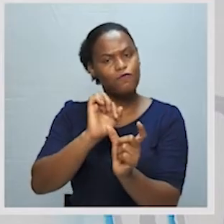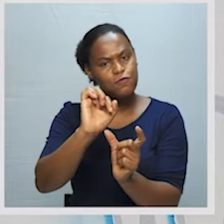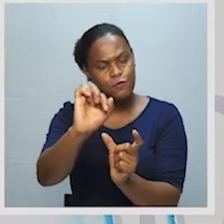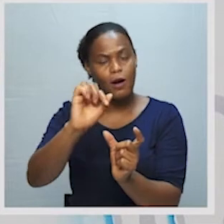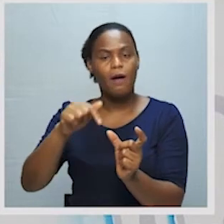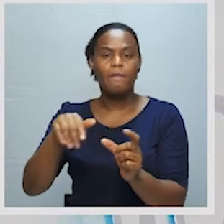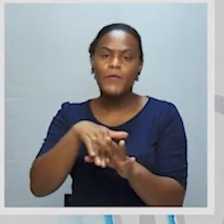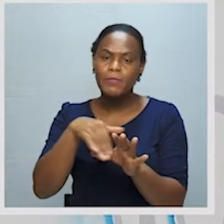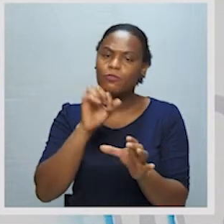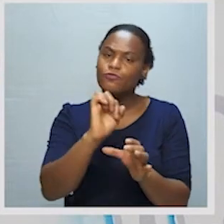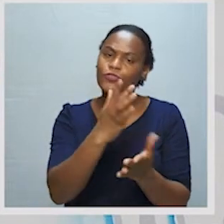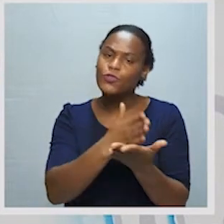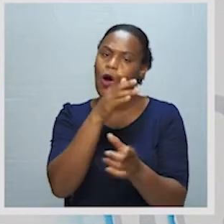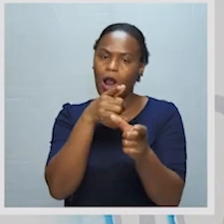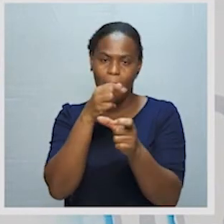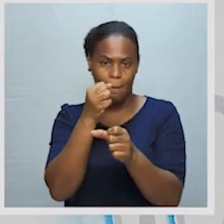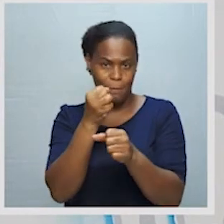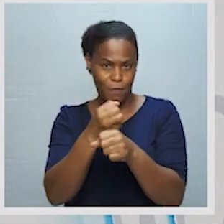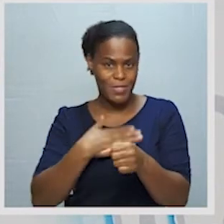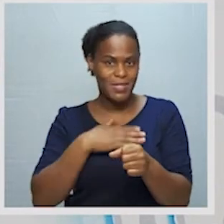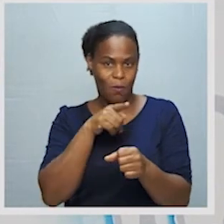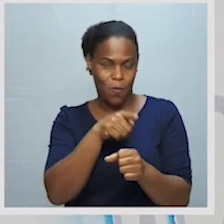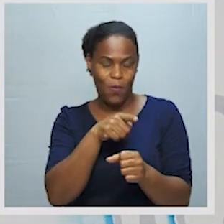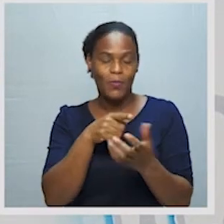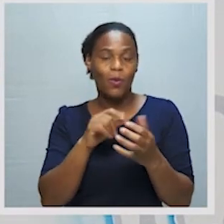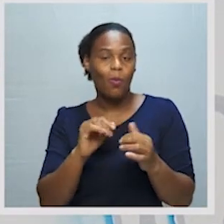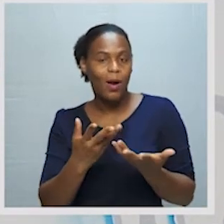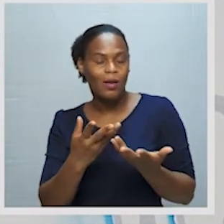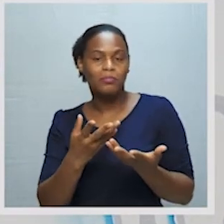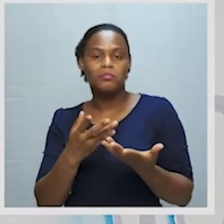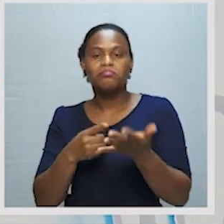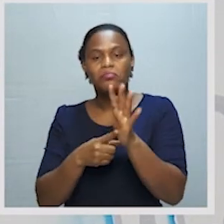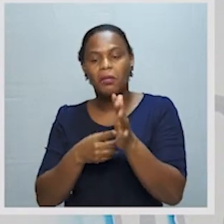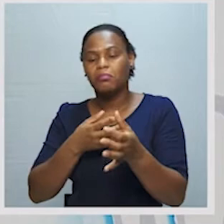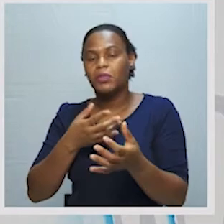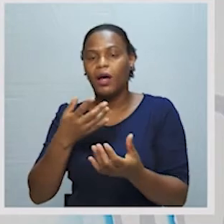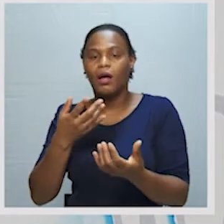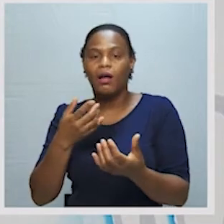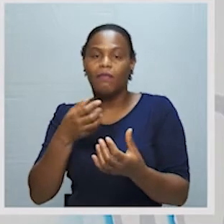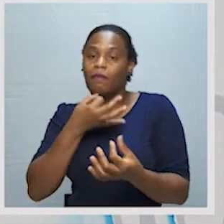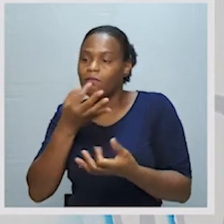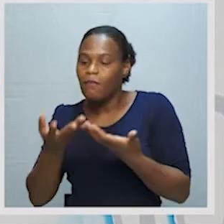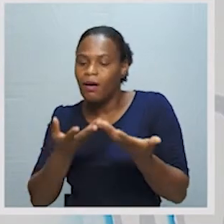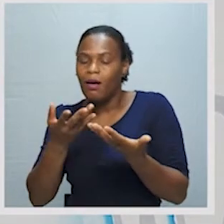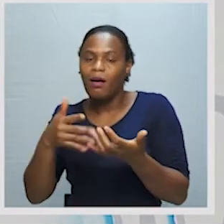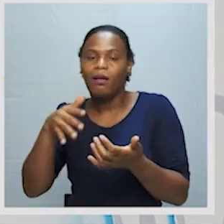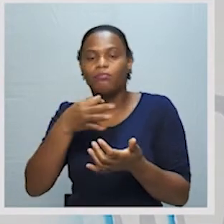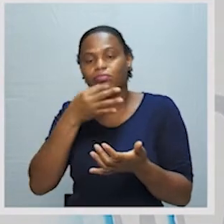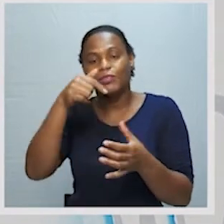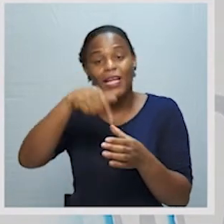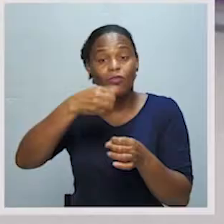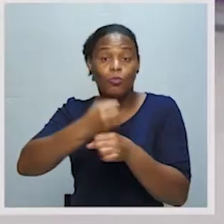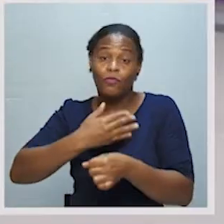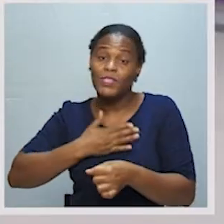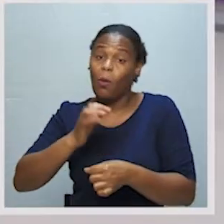vocábulos próprios, não é? Quando estão a dirigir, não é? Utilizam dentro da sua